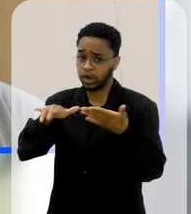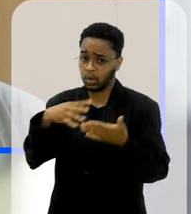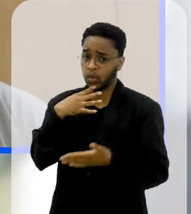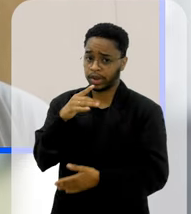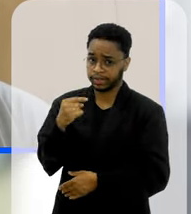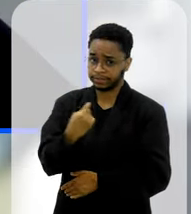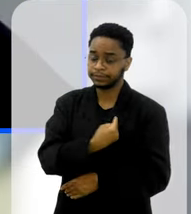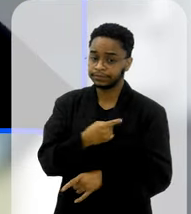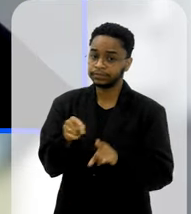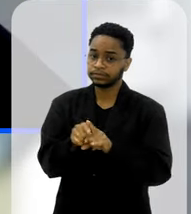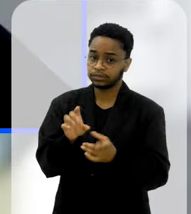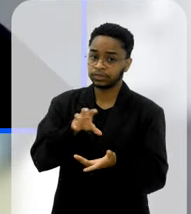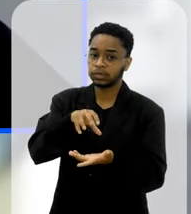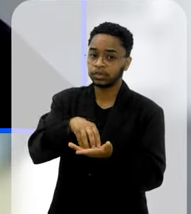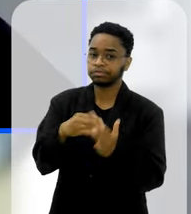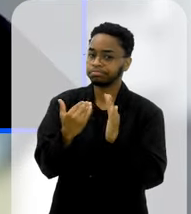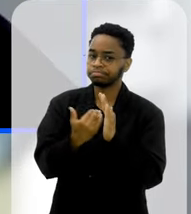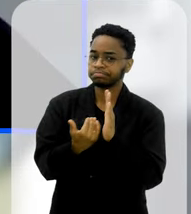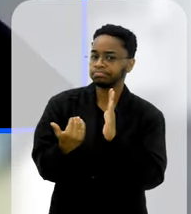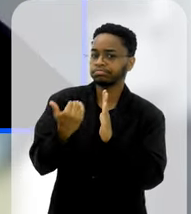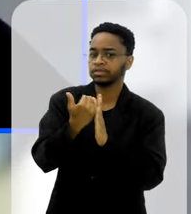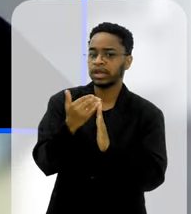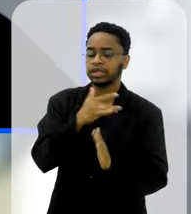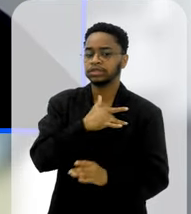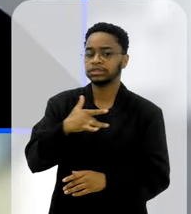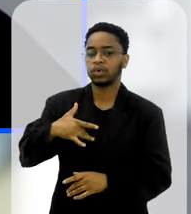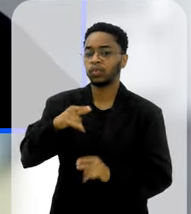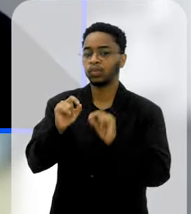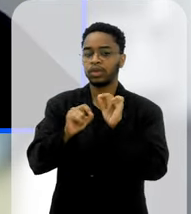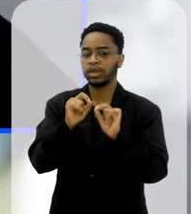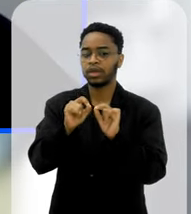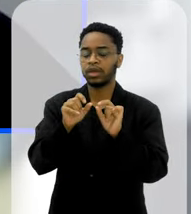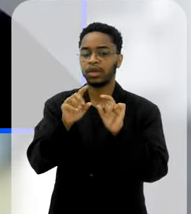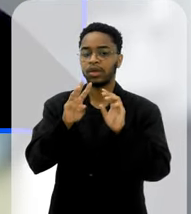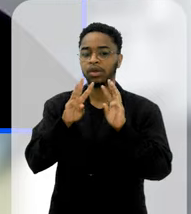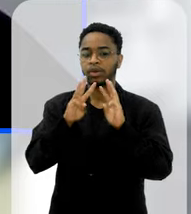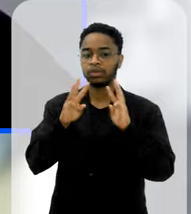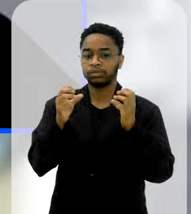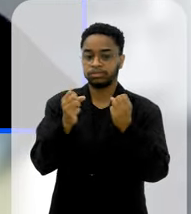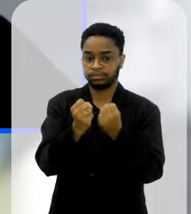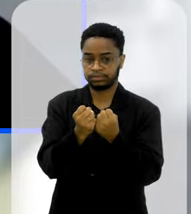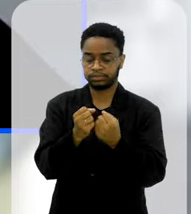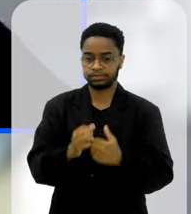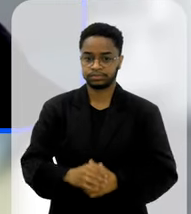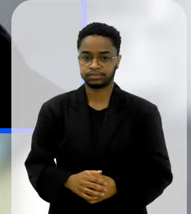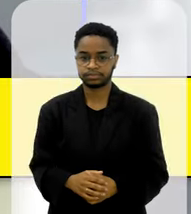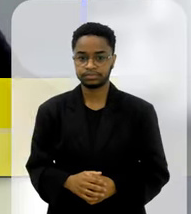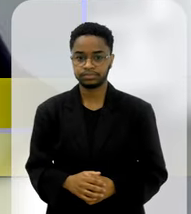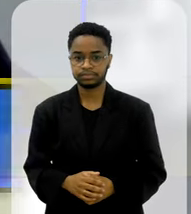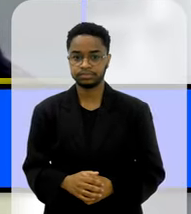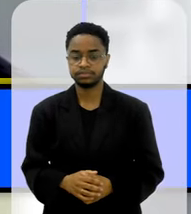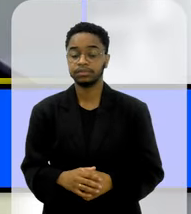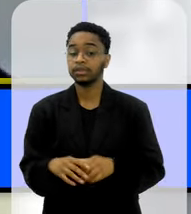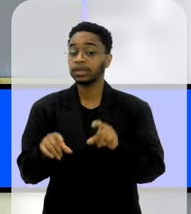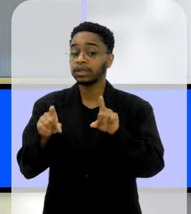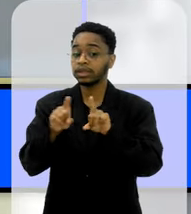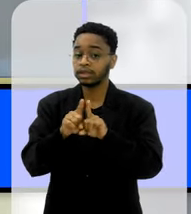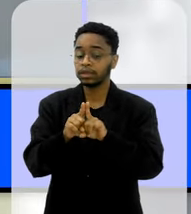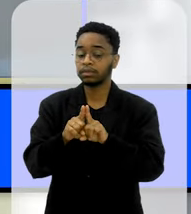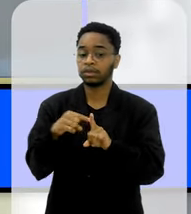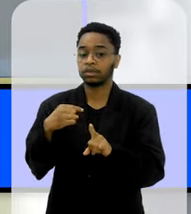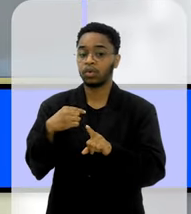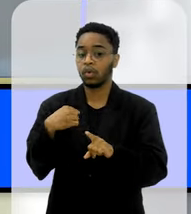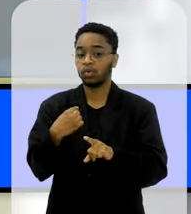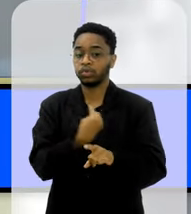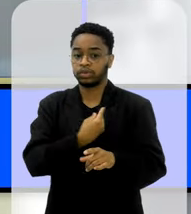já citei, reconhecido inclusive pelo órgão máximo da saúde mundial, que é a Organização Mundial da Saúde. E